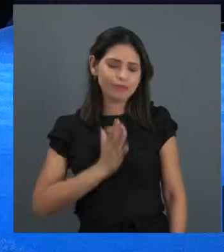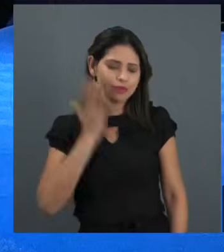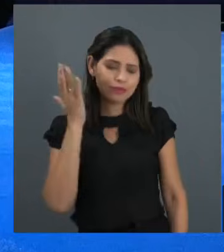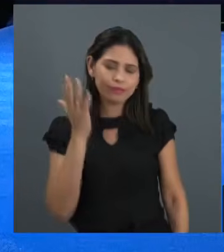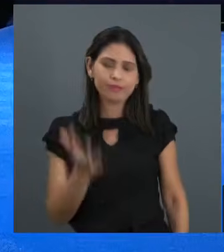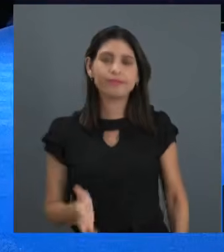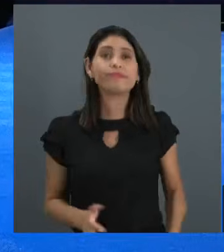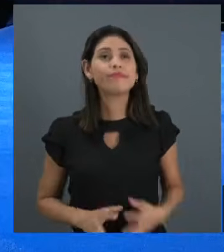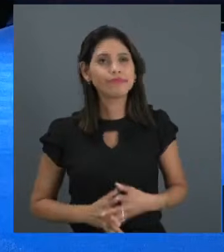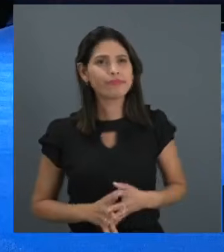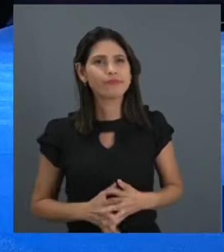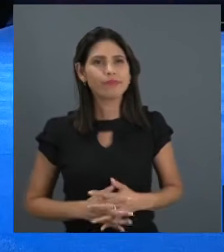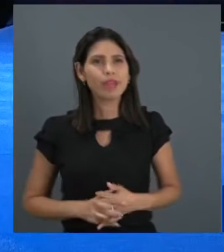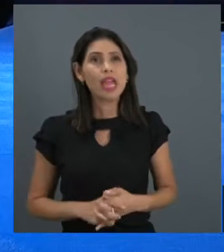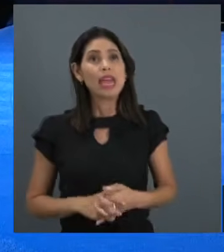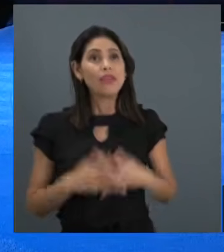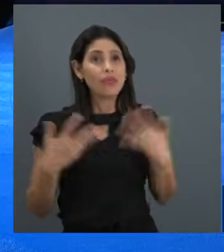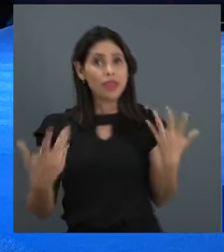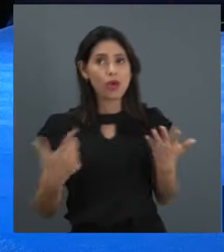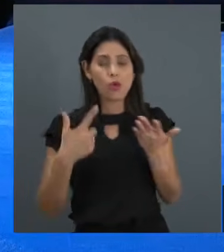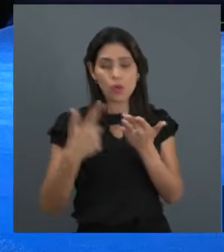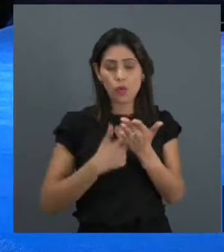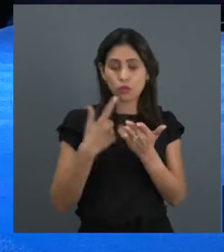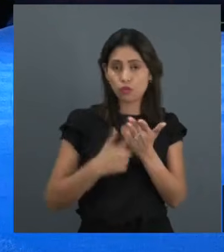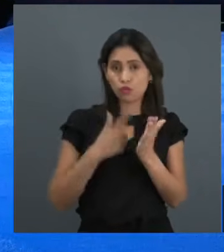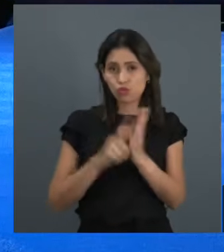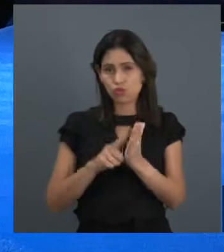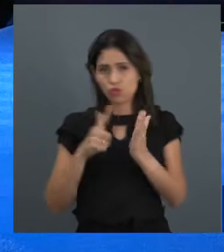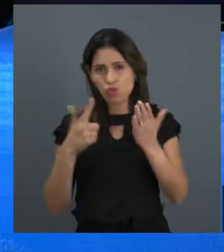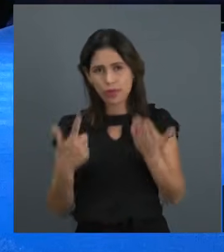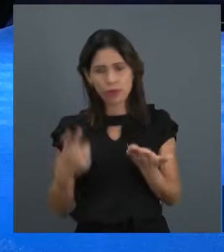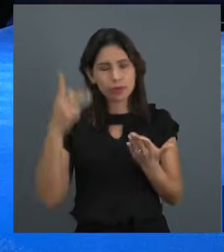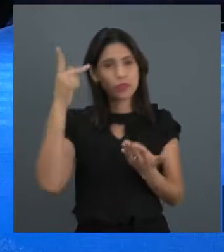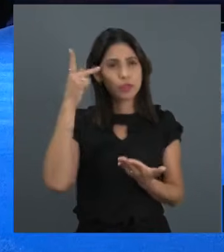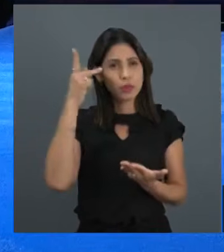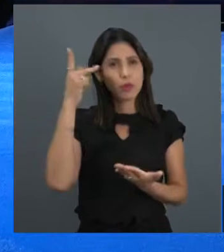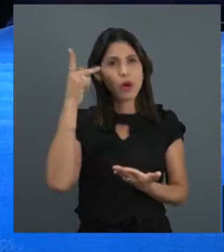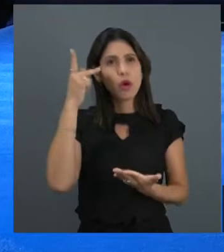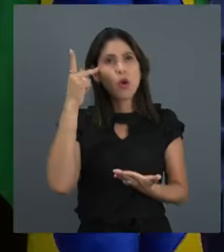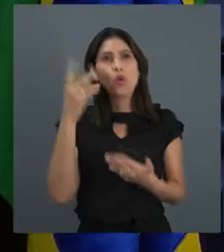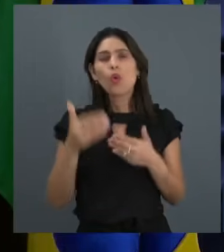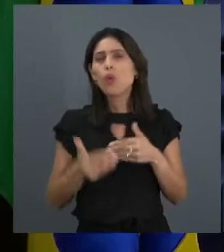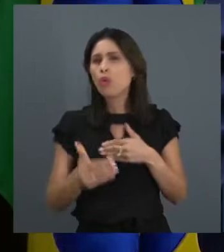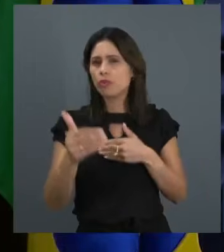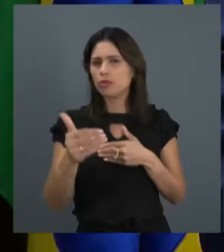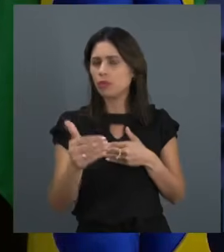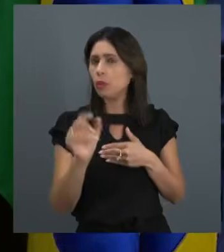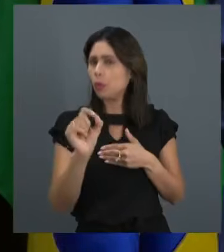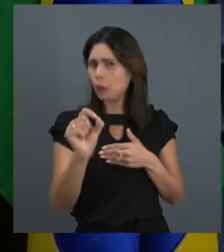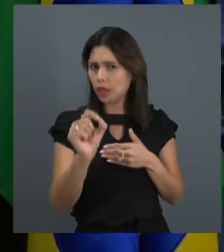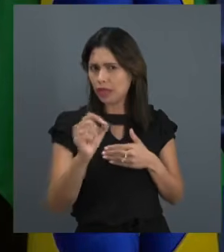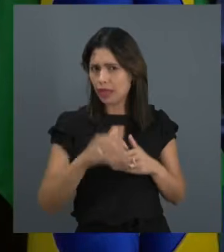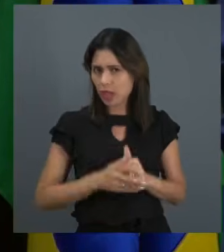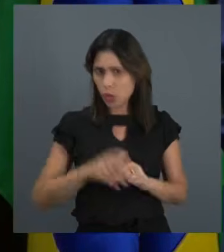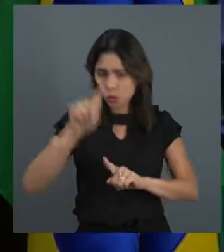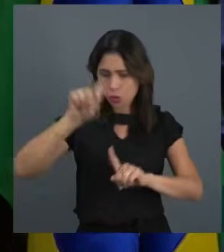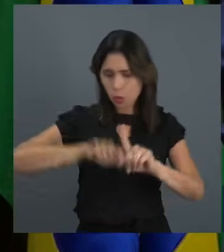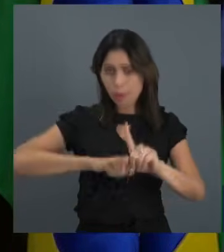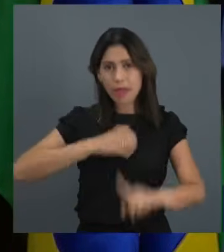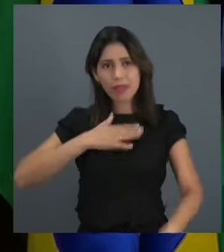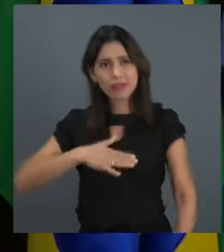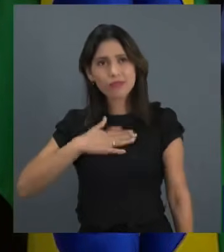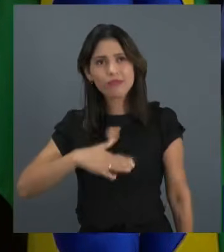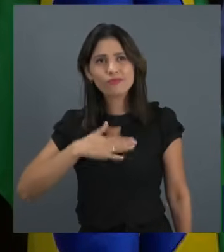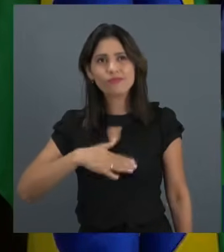Senhor presidente, a Folha de São Paulo começou, depois parou. Olha só, em agosto,